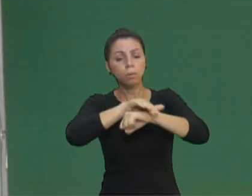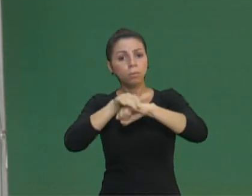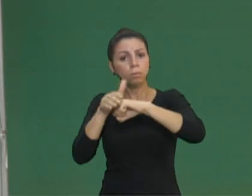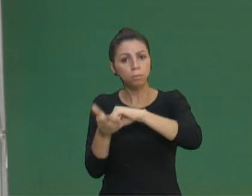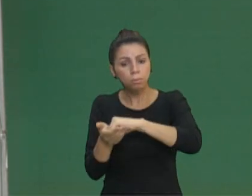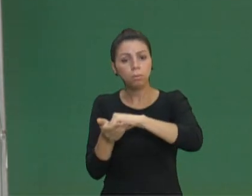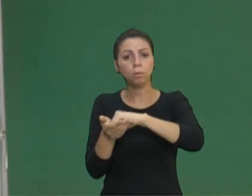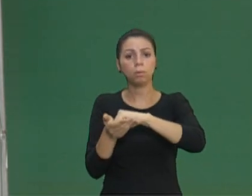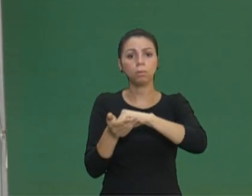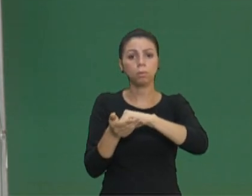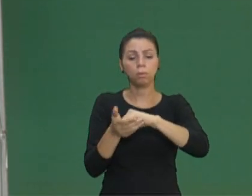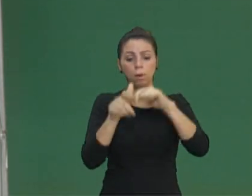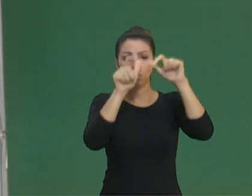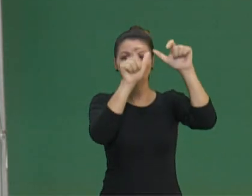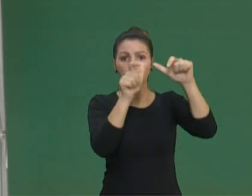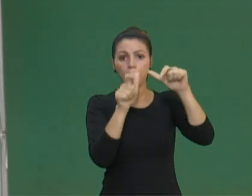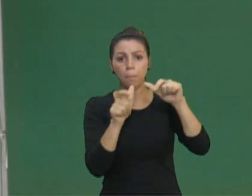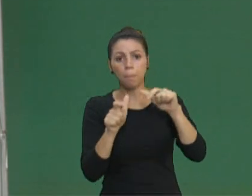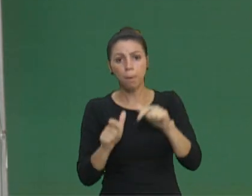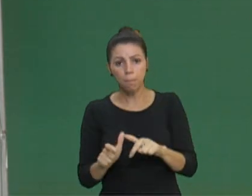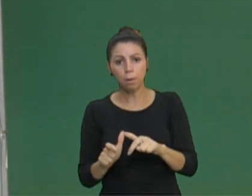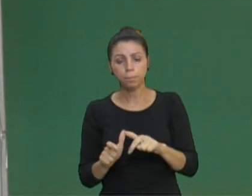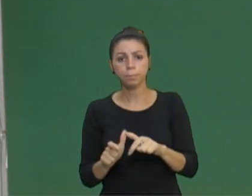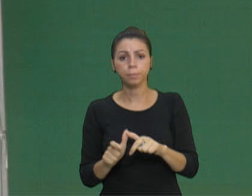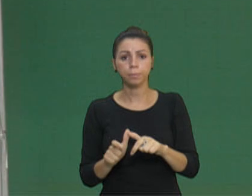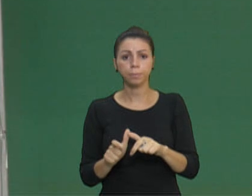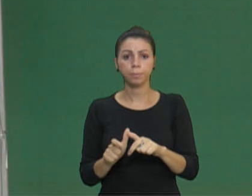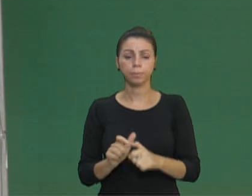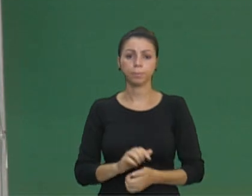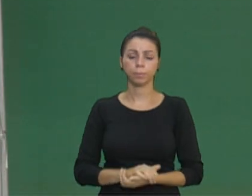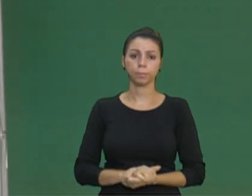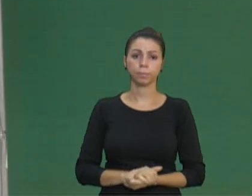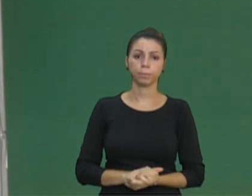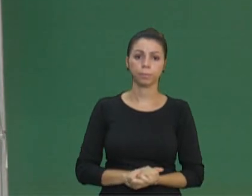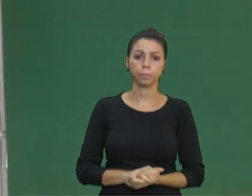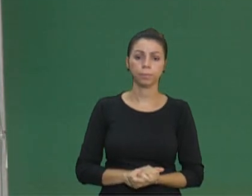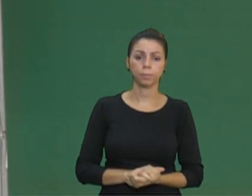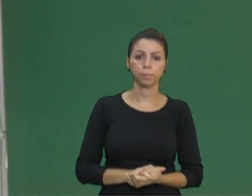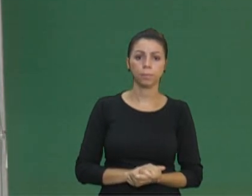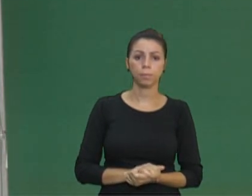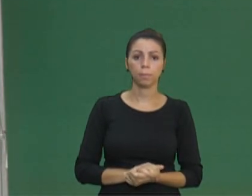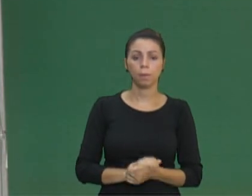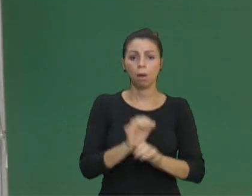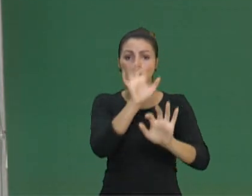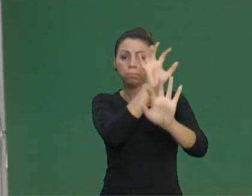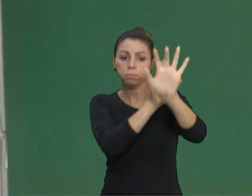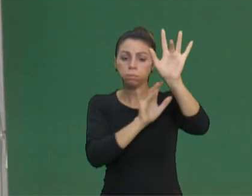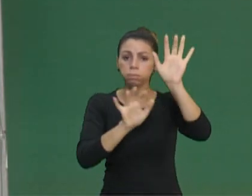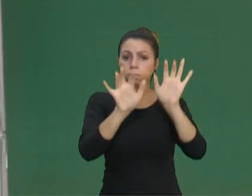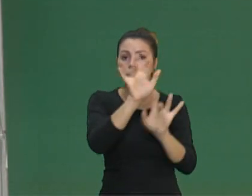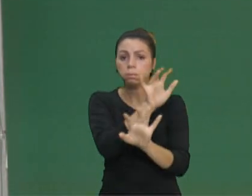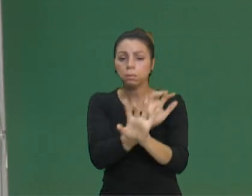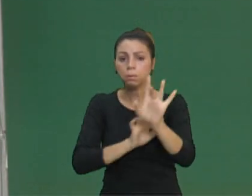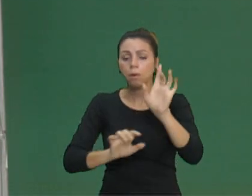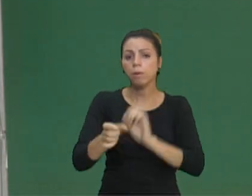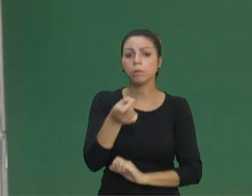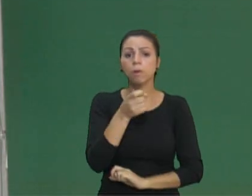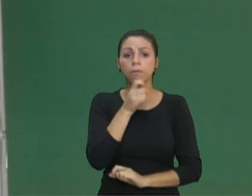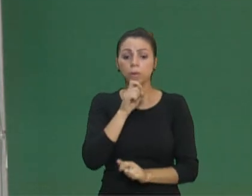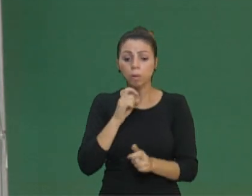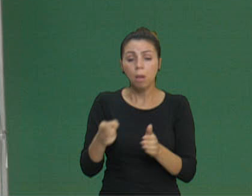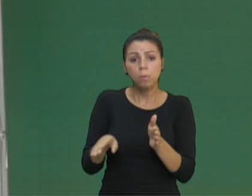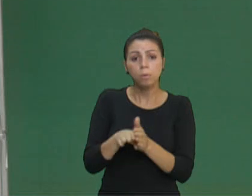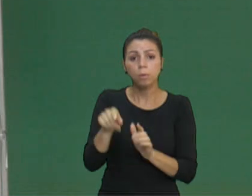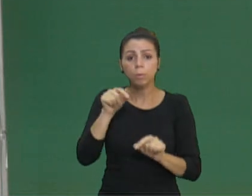naquele determinado local, naquele determinado momento. As massas de ar frio, quando elas chegam, elas